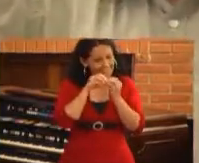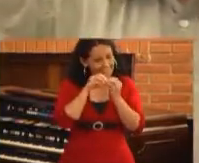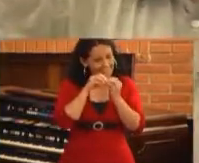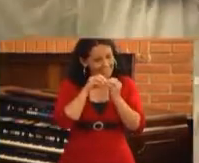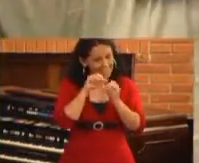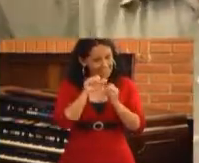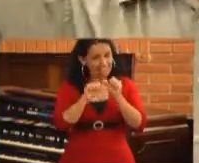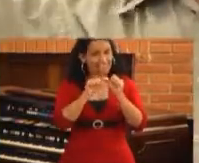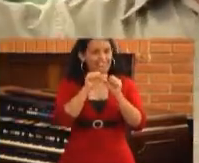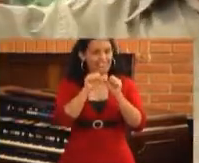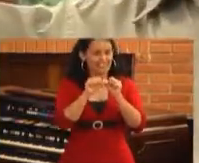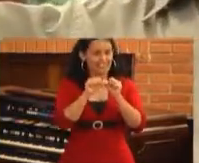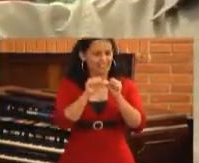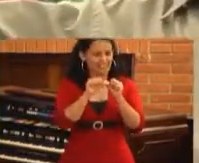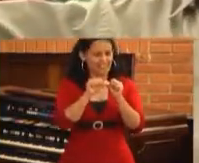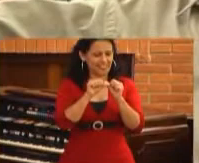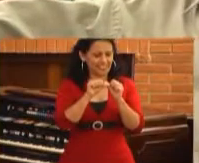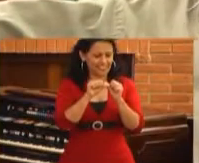nos tornemos